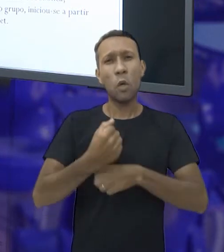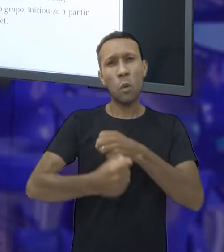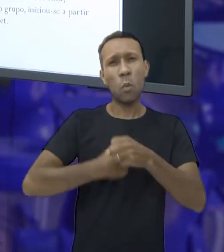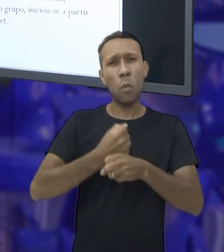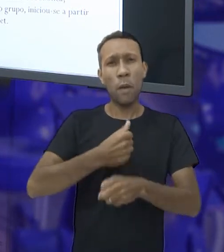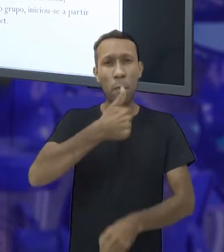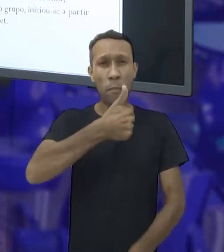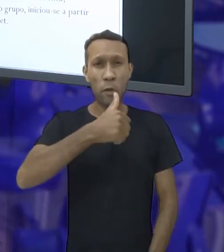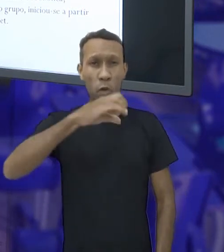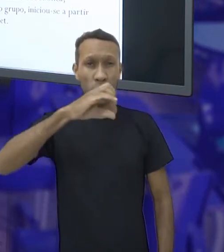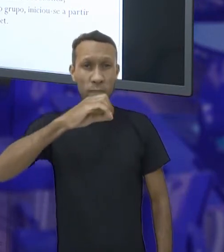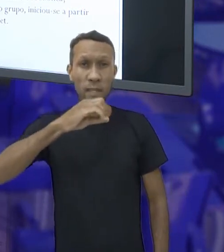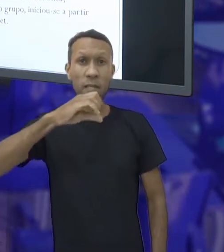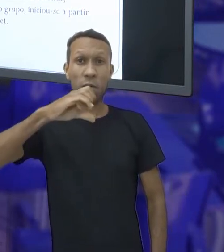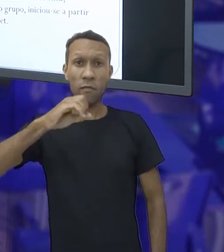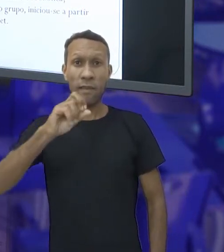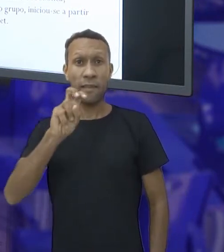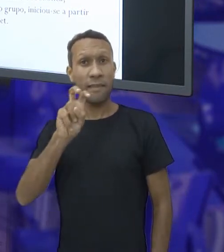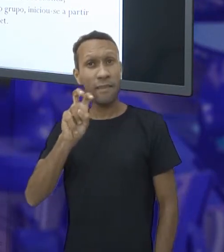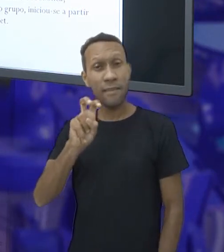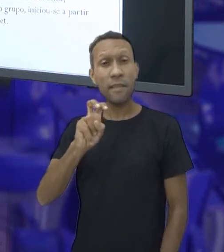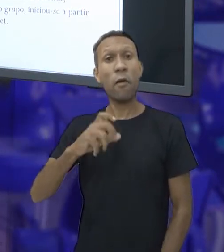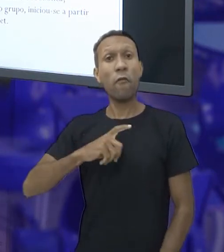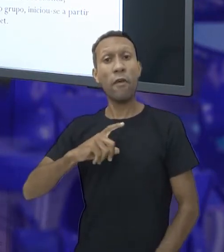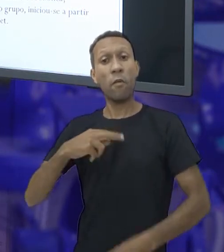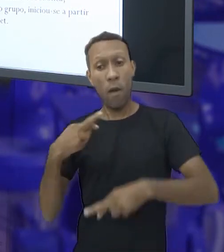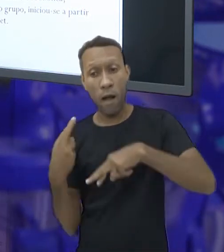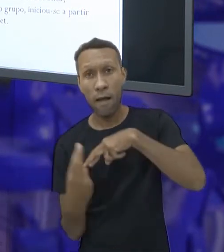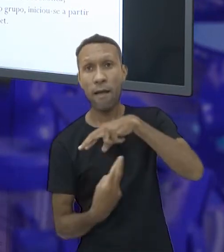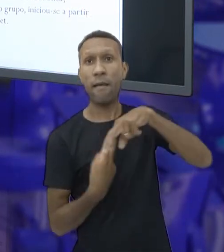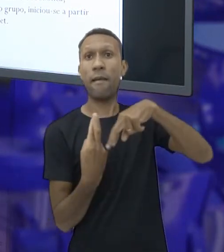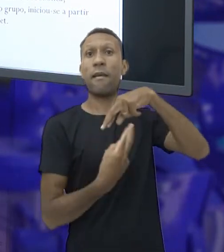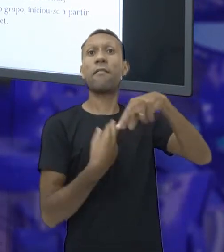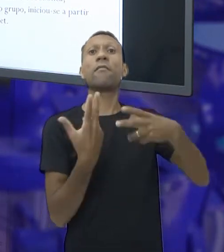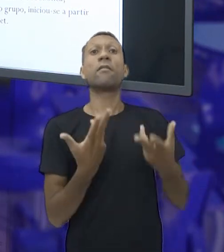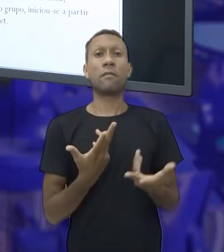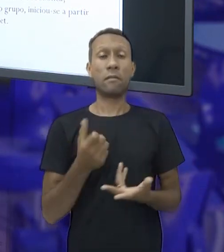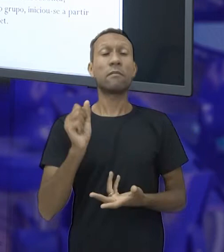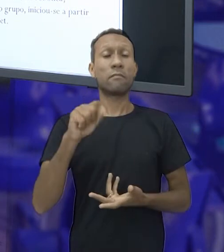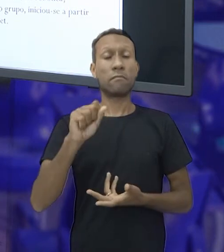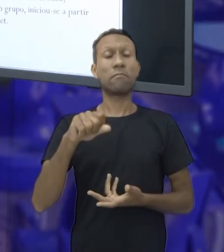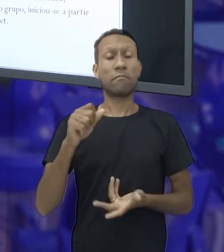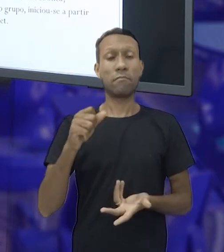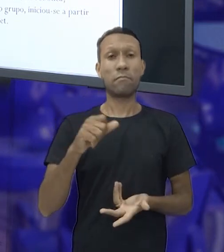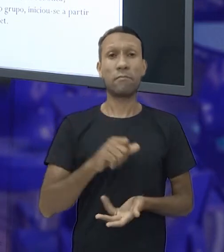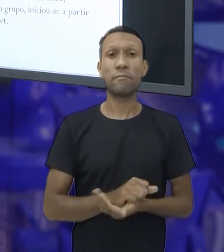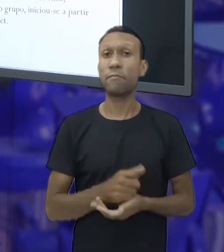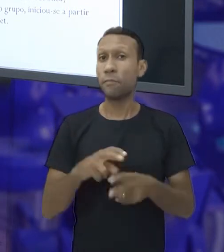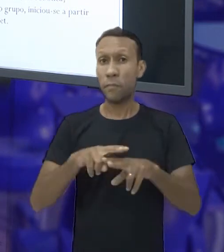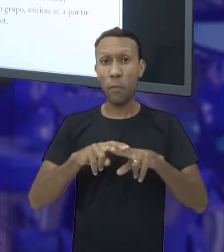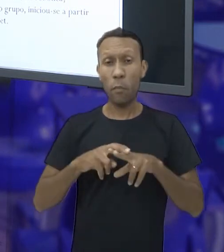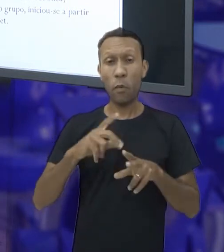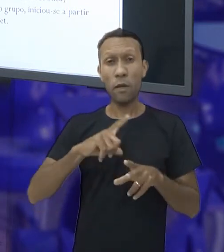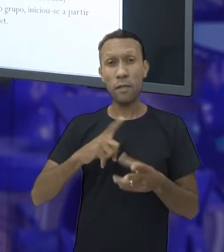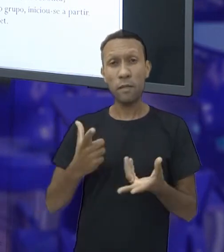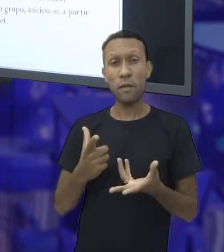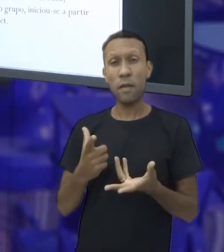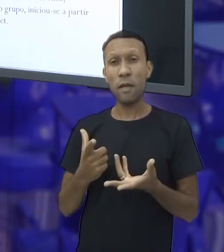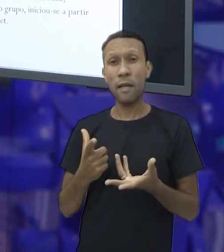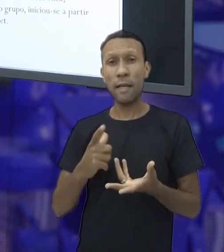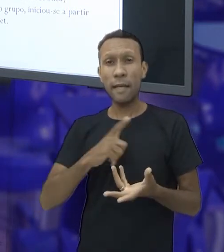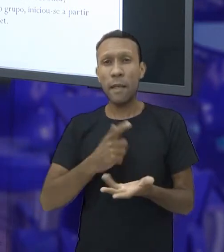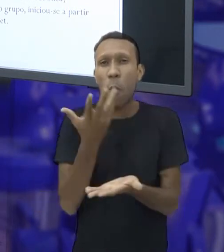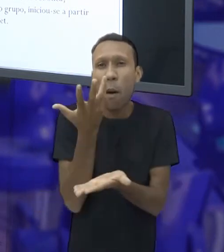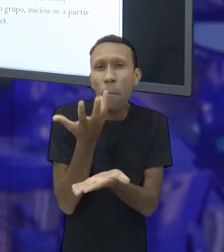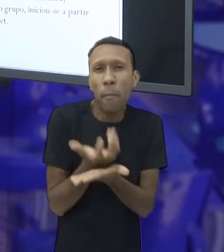fez uma total revolução dentro das informações que são jogadas no mundo afora. Pois ele colocou um